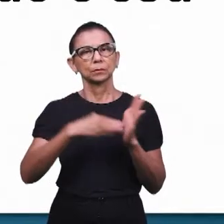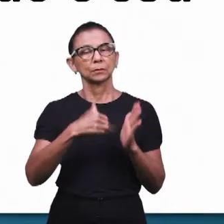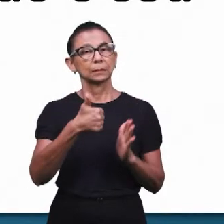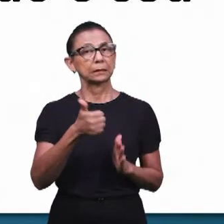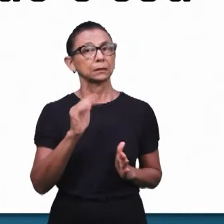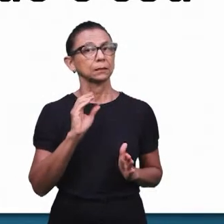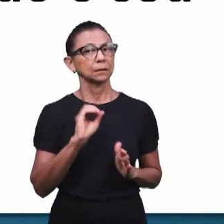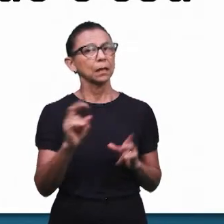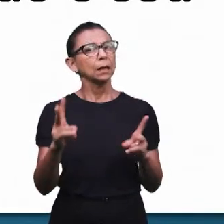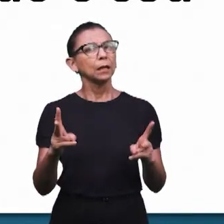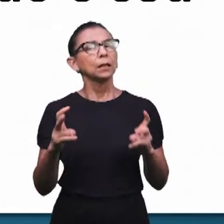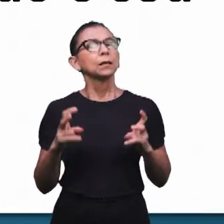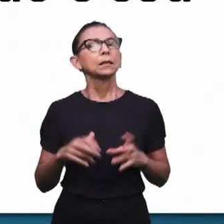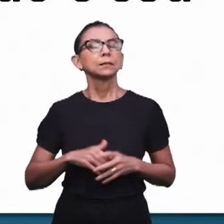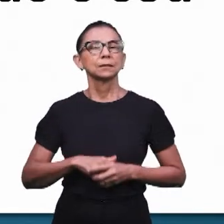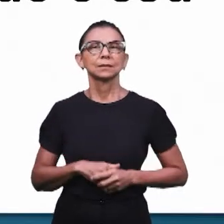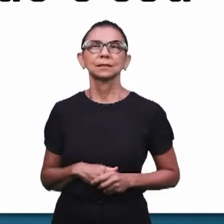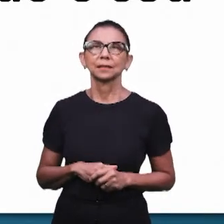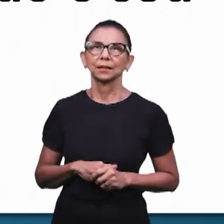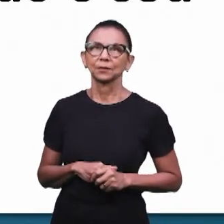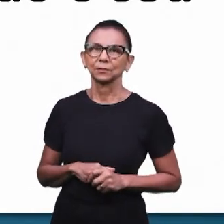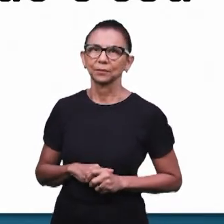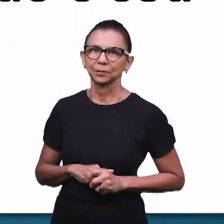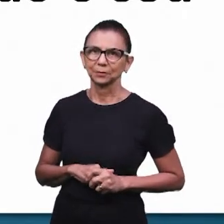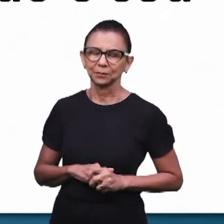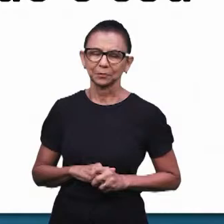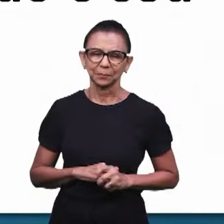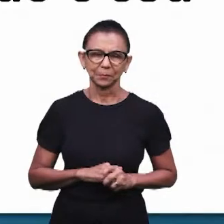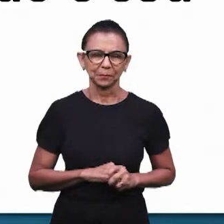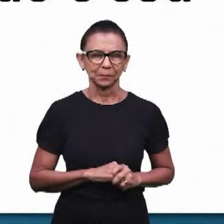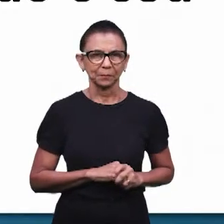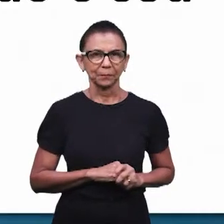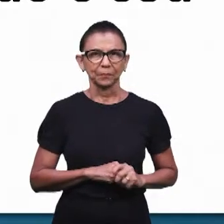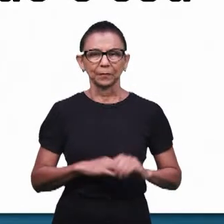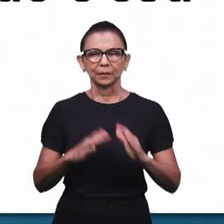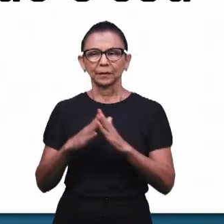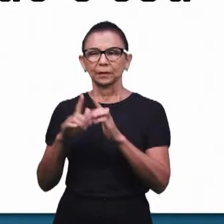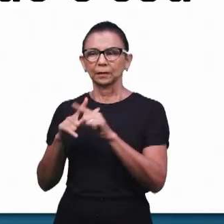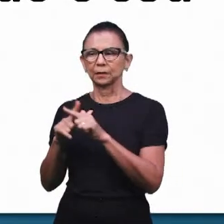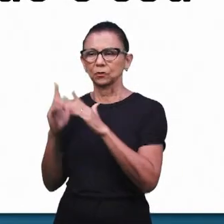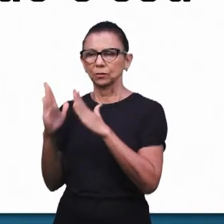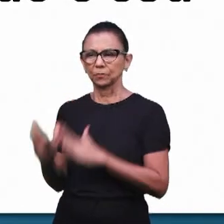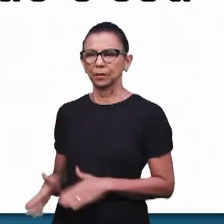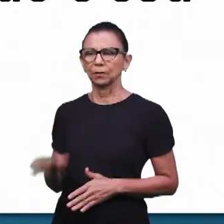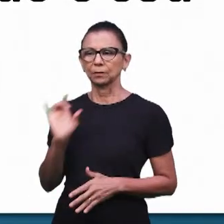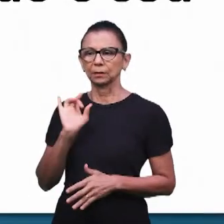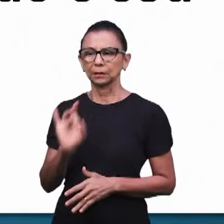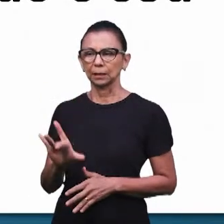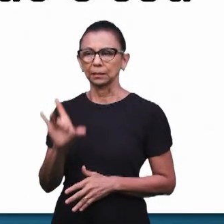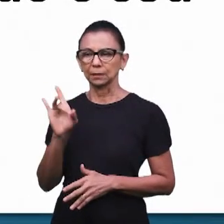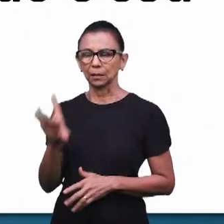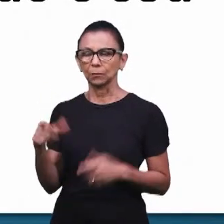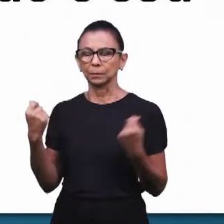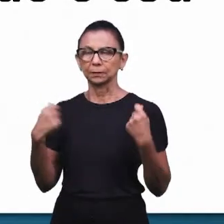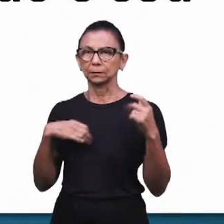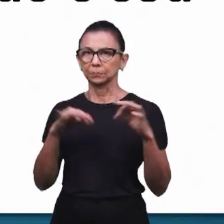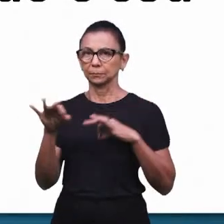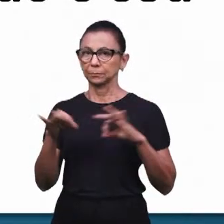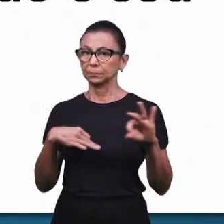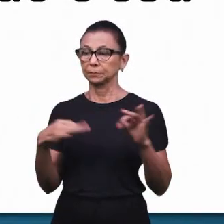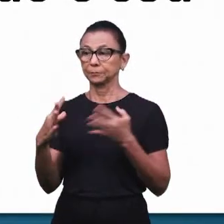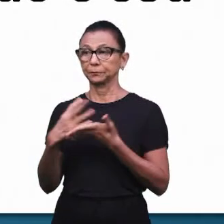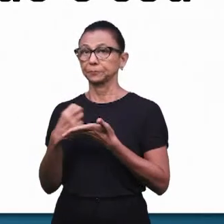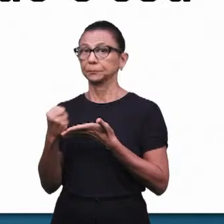versículos 9 e 10, identifique como cada um daqueles que fazem parte da igreja fiel deve